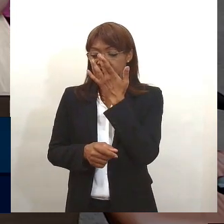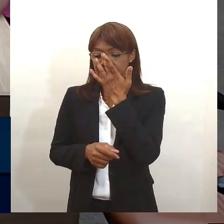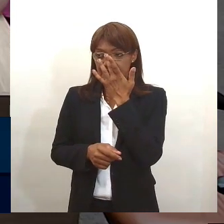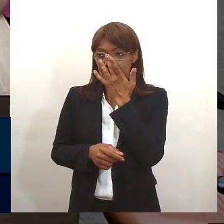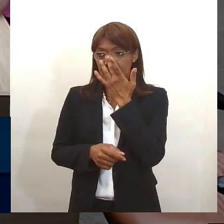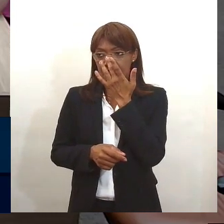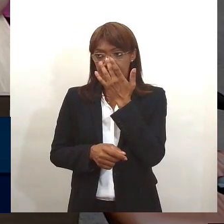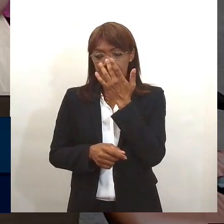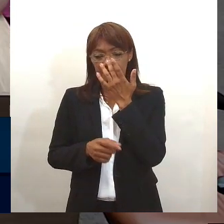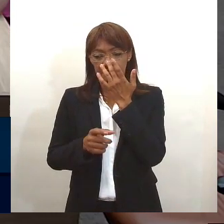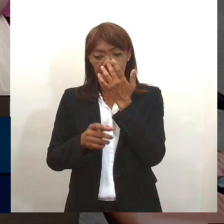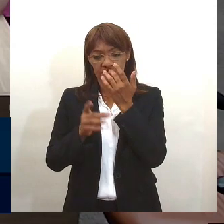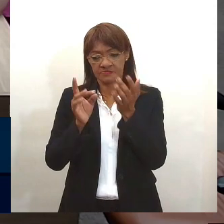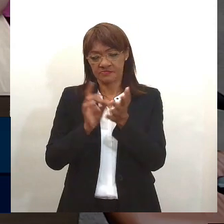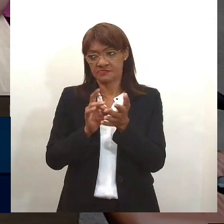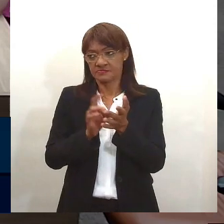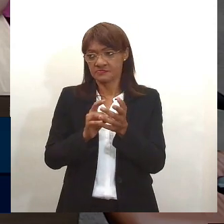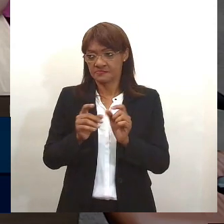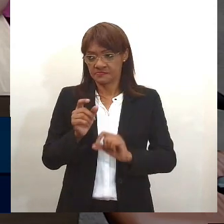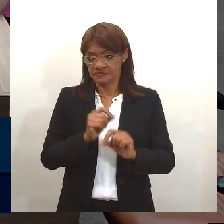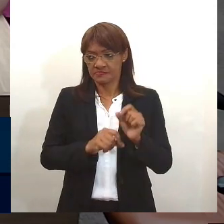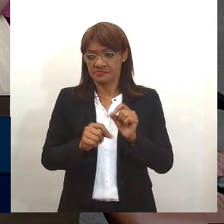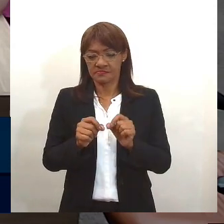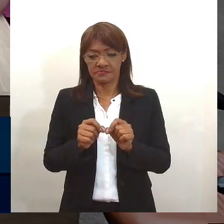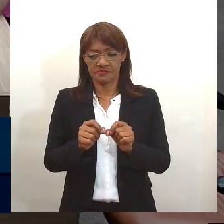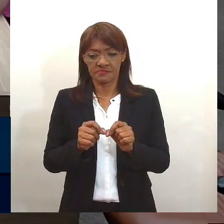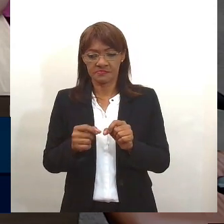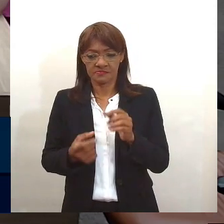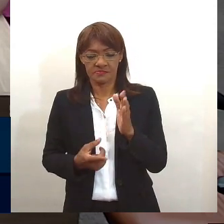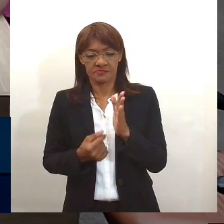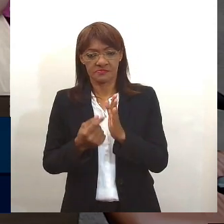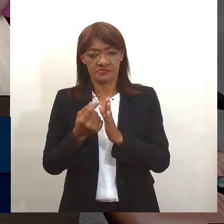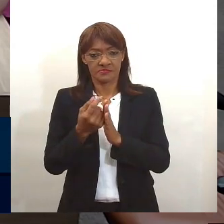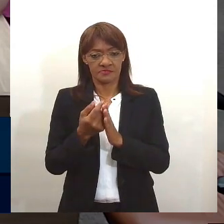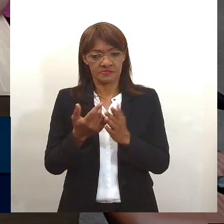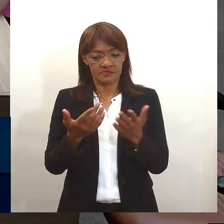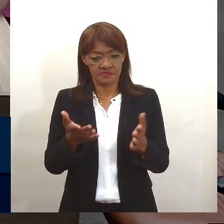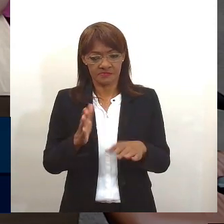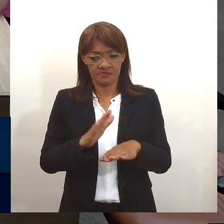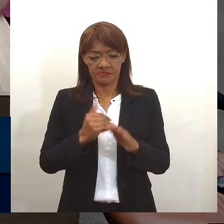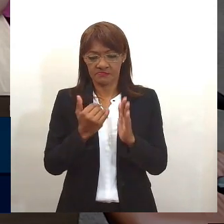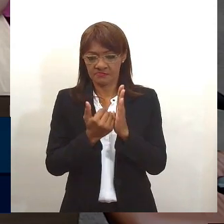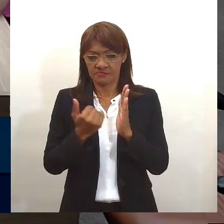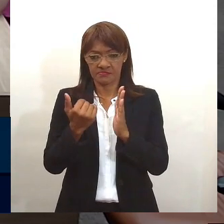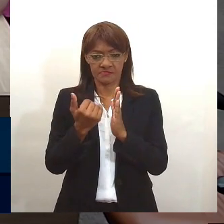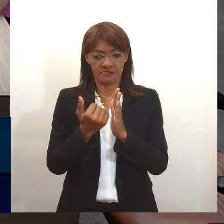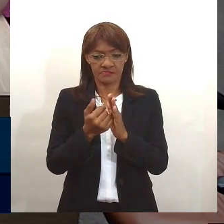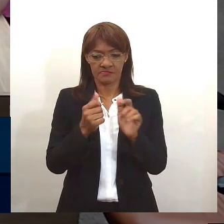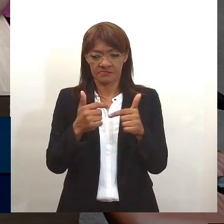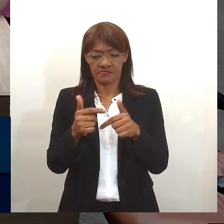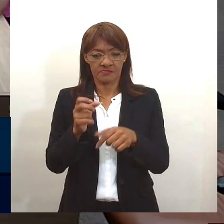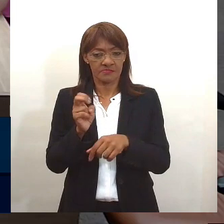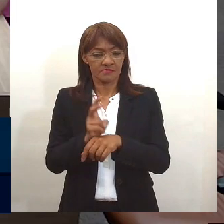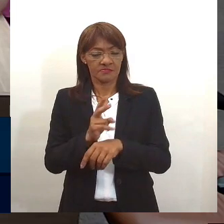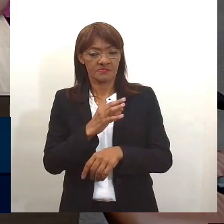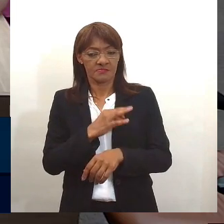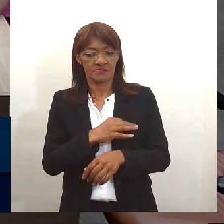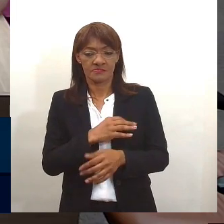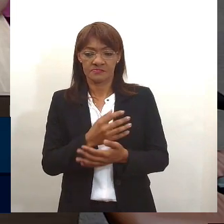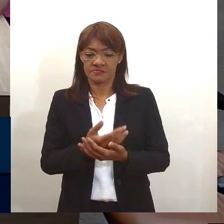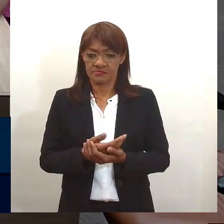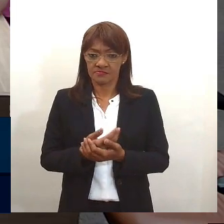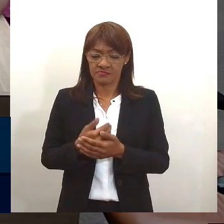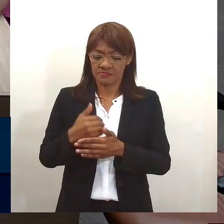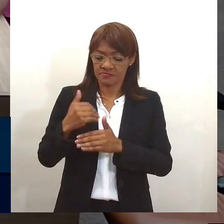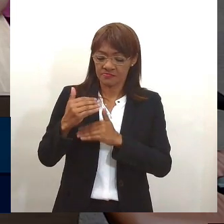novos capitais e mais emprego, mais rendas. Então, é um ciclo virtuoso do crescimento econômico. E é isso, não sou eu que estou falando, não.